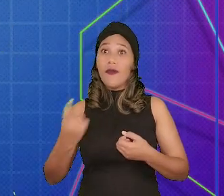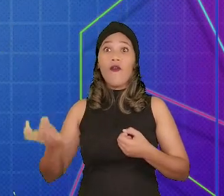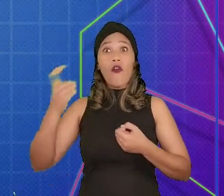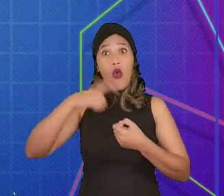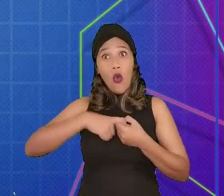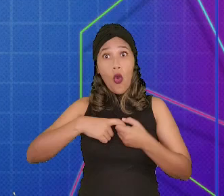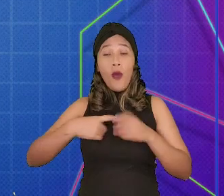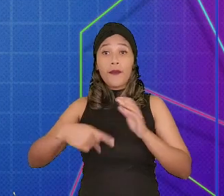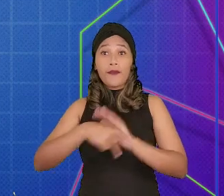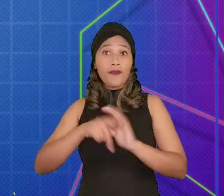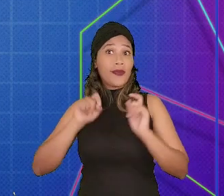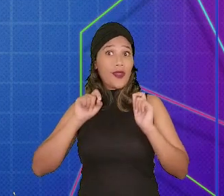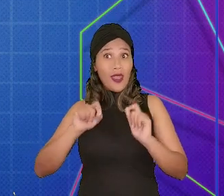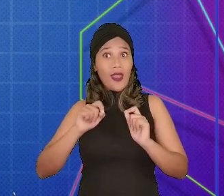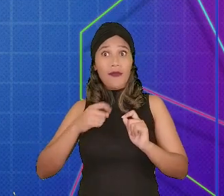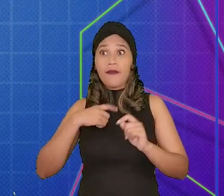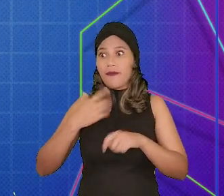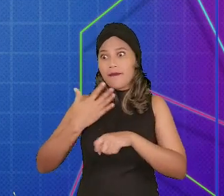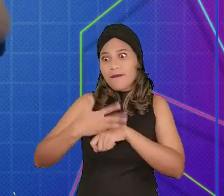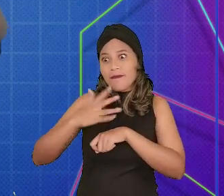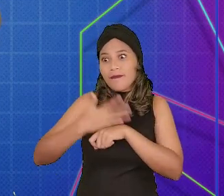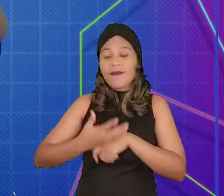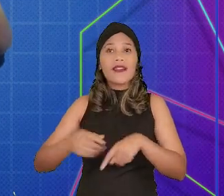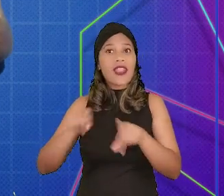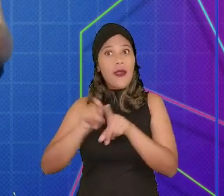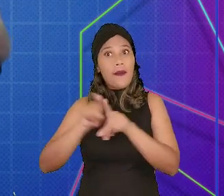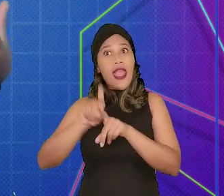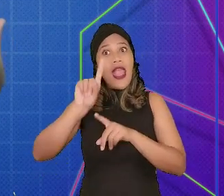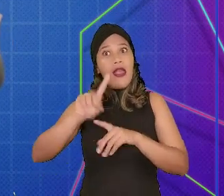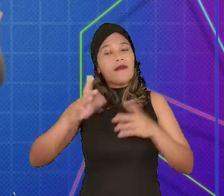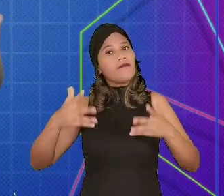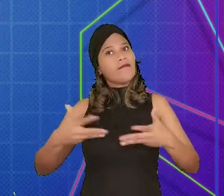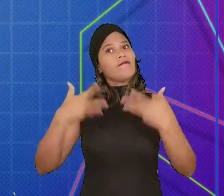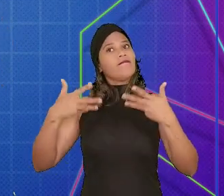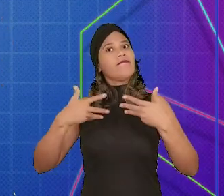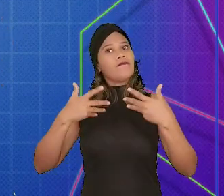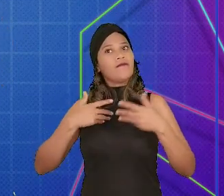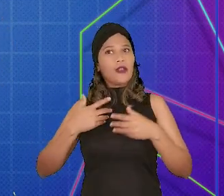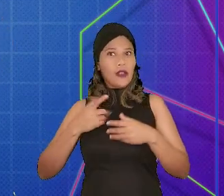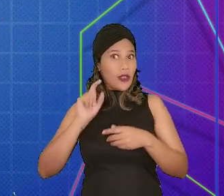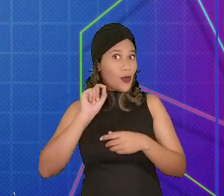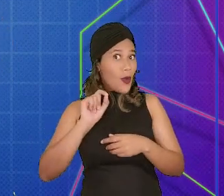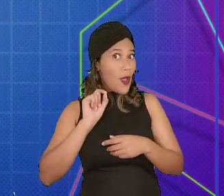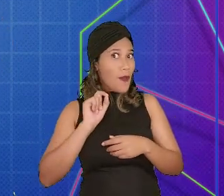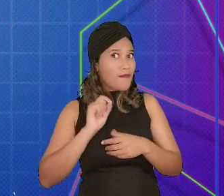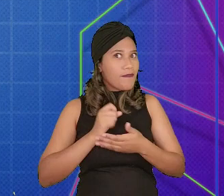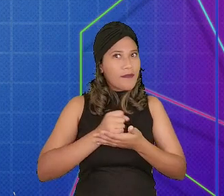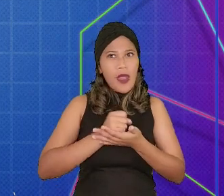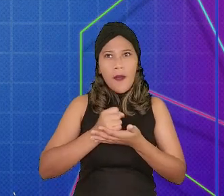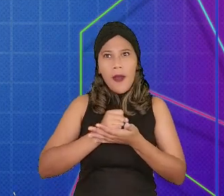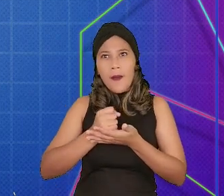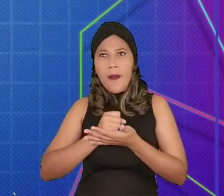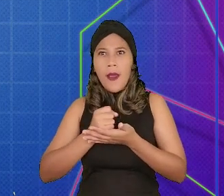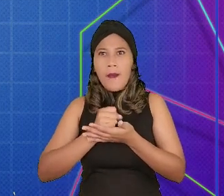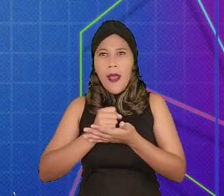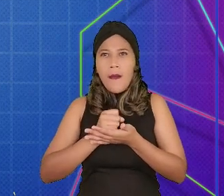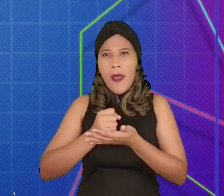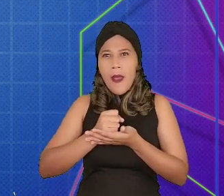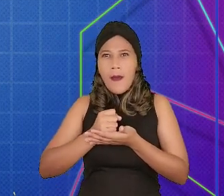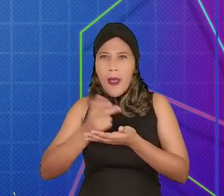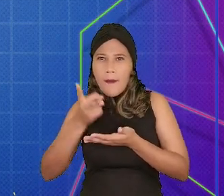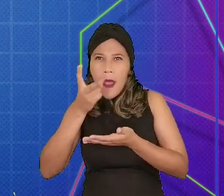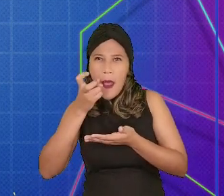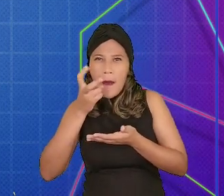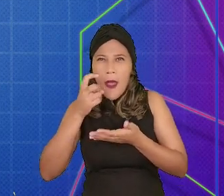Voltando aqui, além da prática, os jogos servirão também como inspiração. Jogando, vocês olharão para o jogo como um todo e